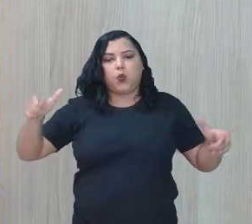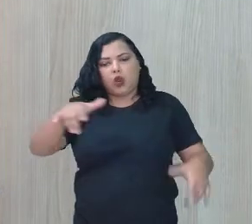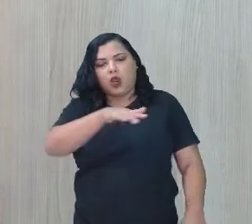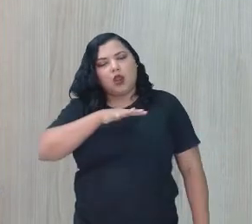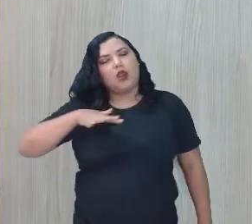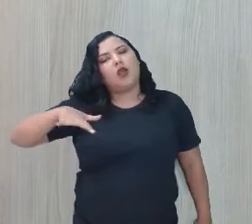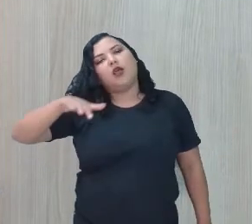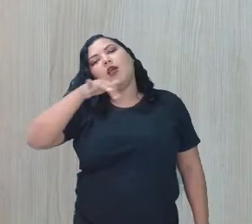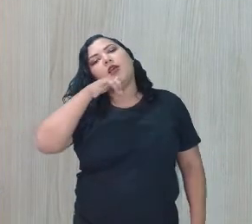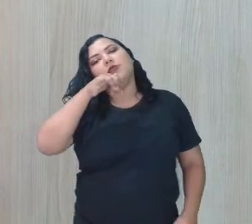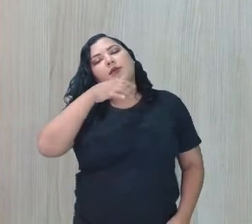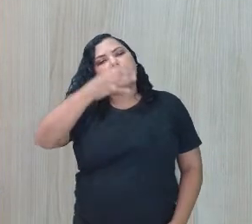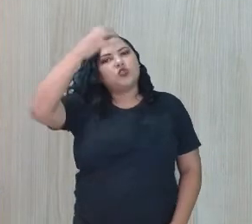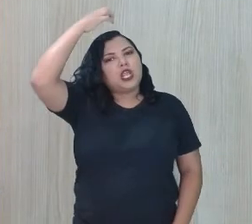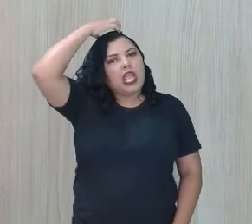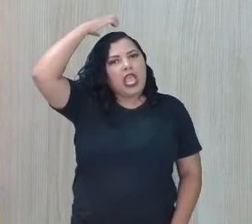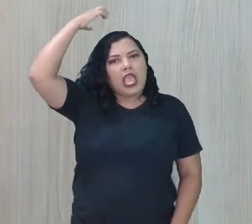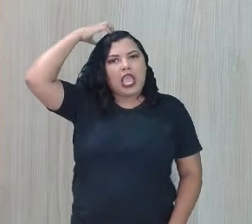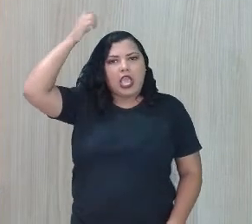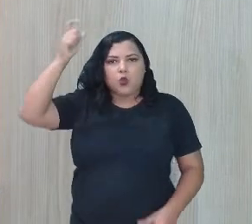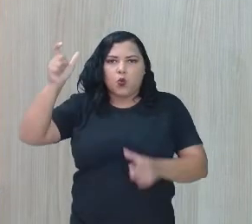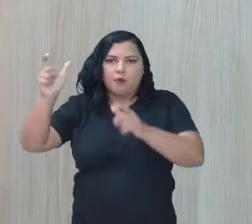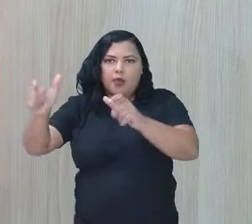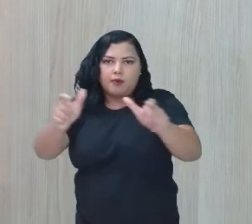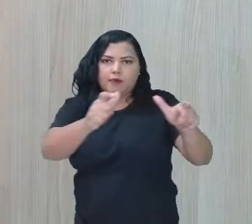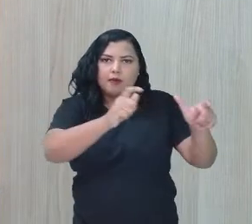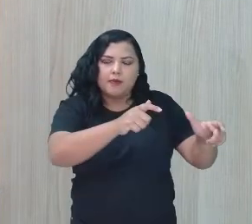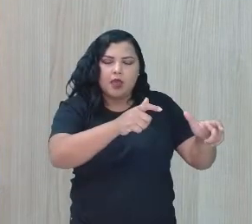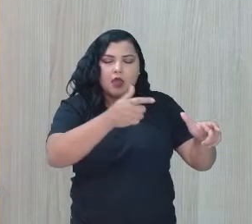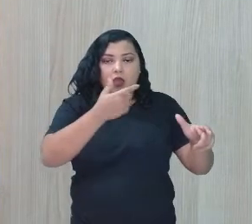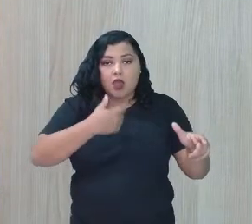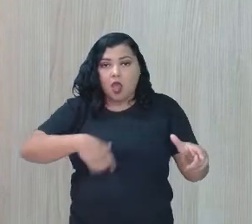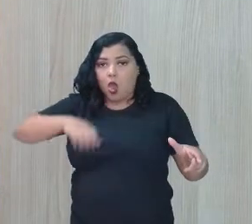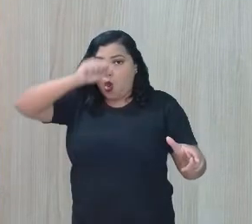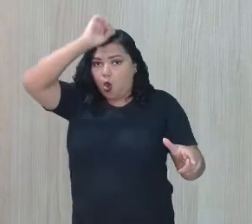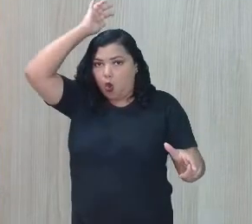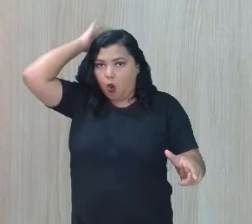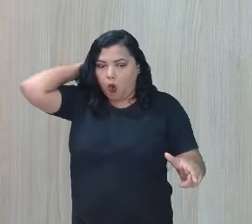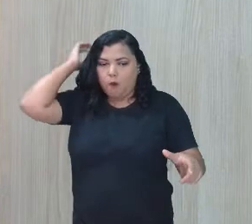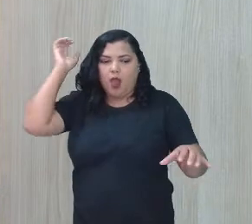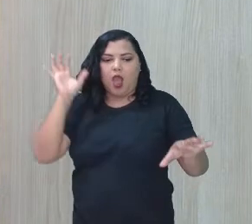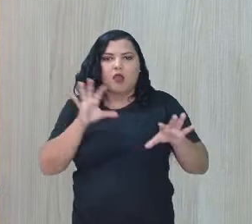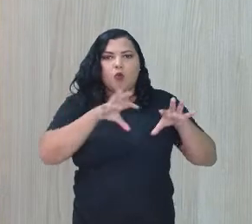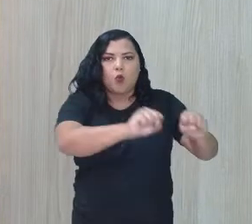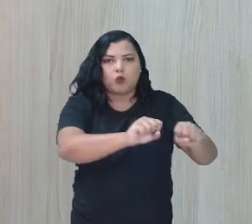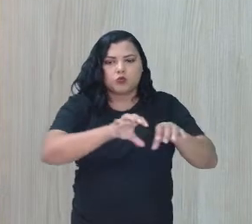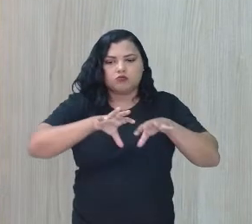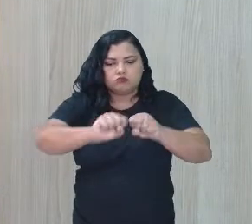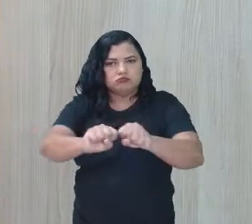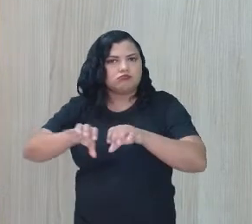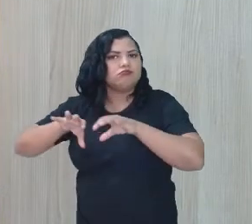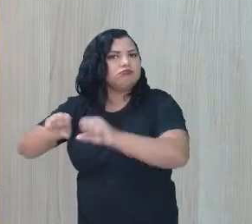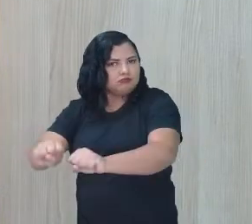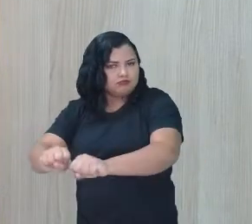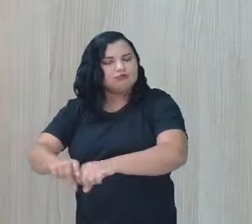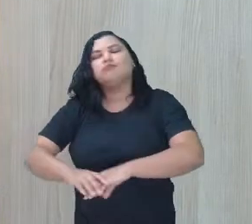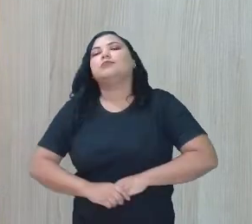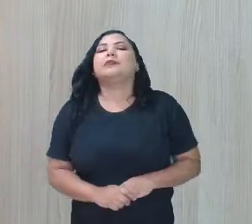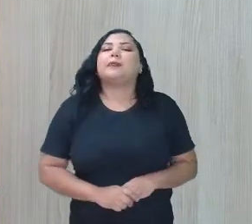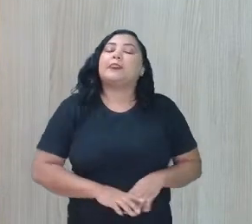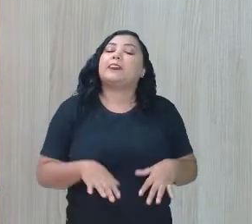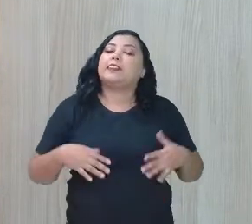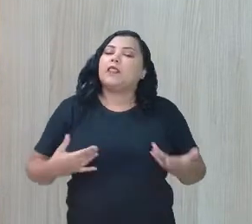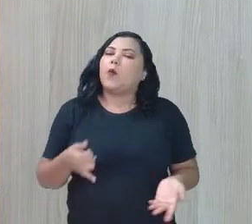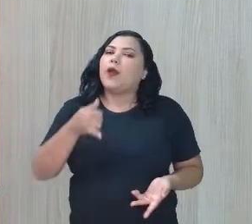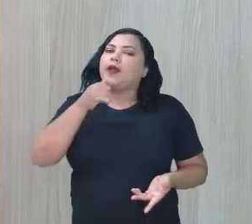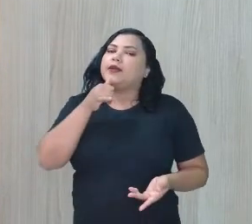outros povos, outros reinos, inclusive, né, então isso acabou caracterizando realmente enfim, um